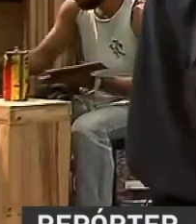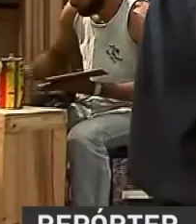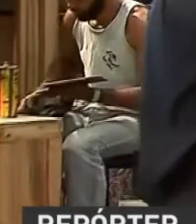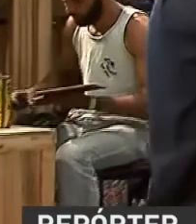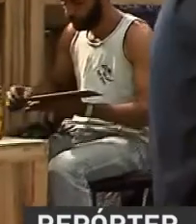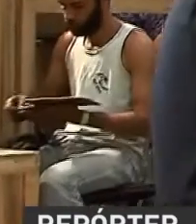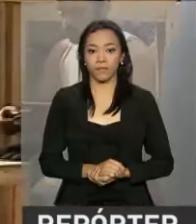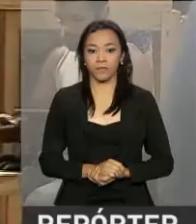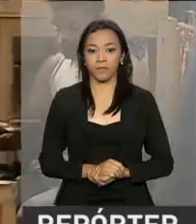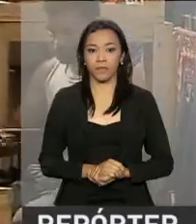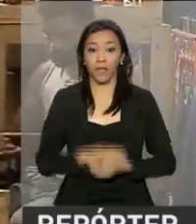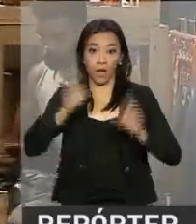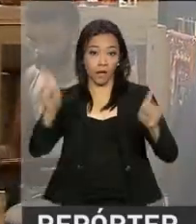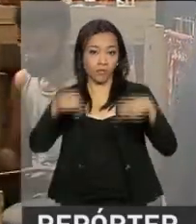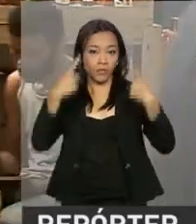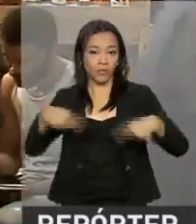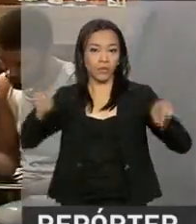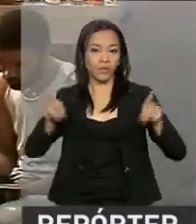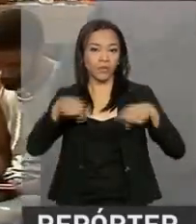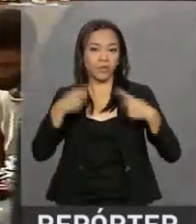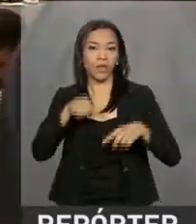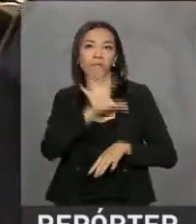a música típica